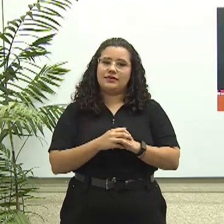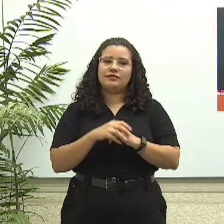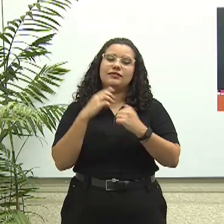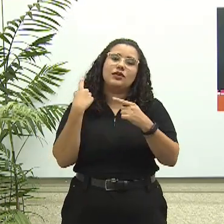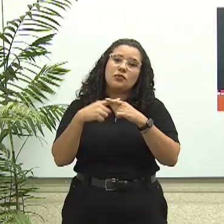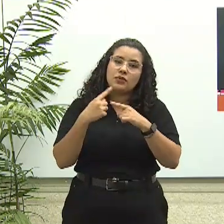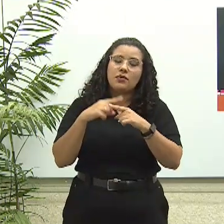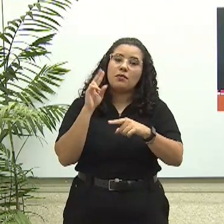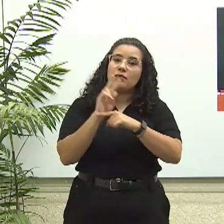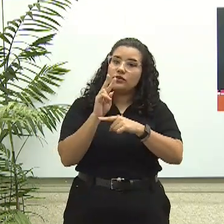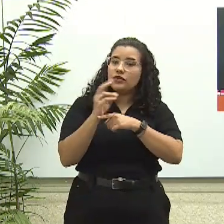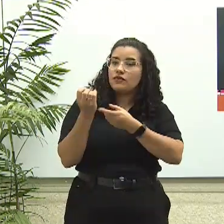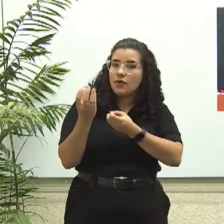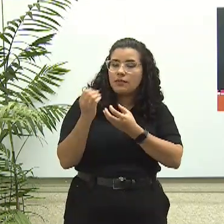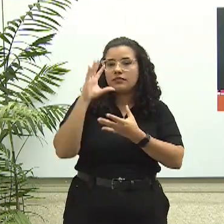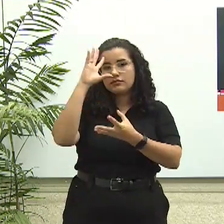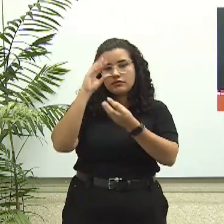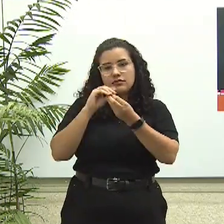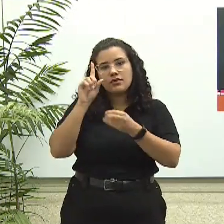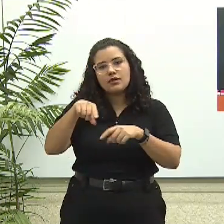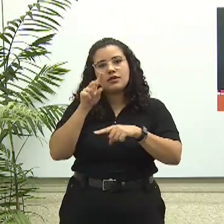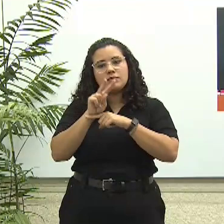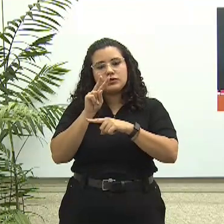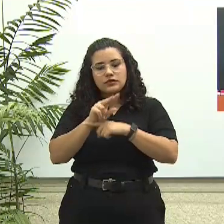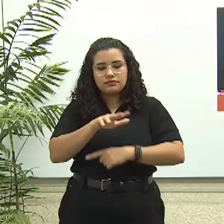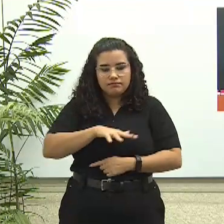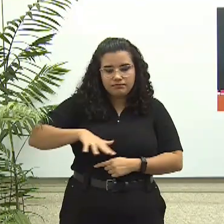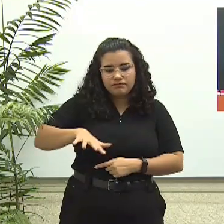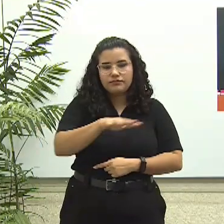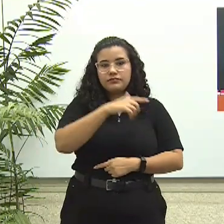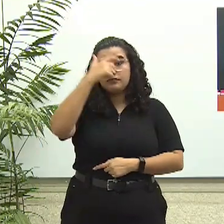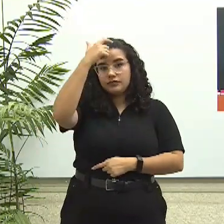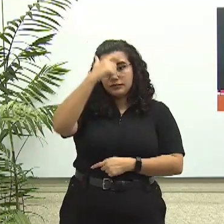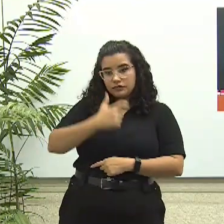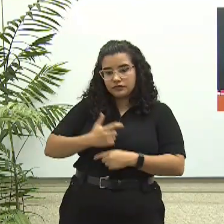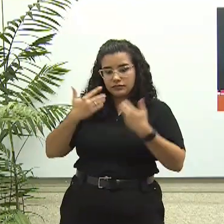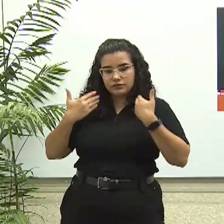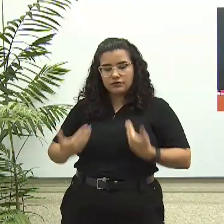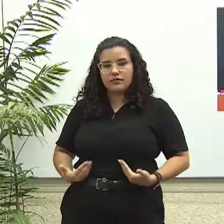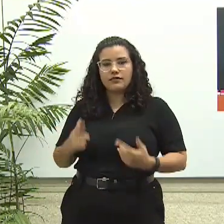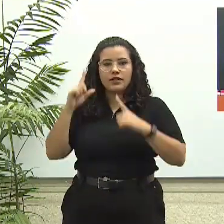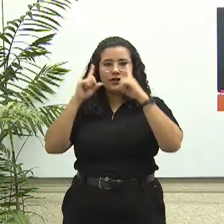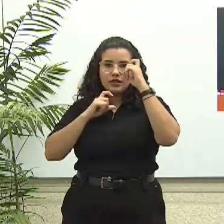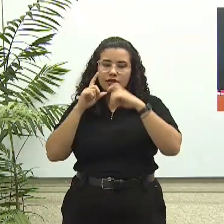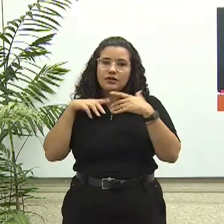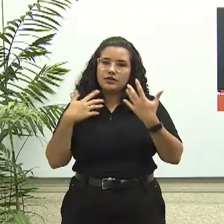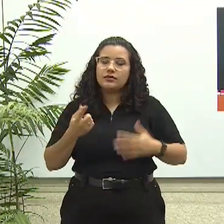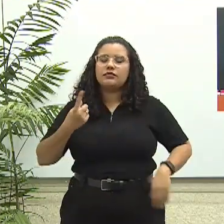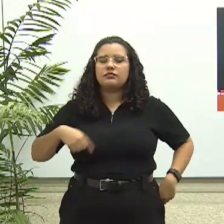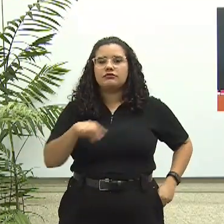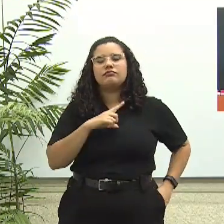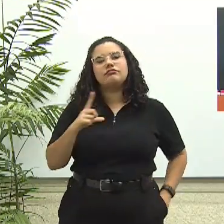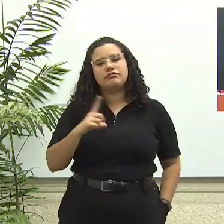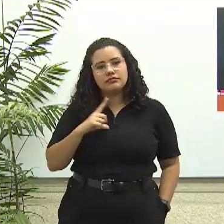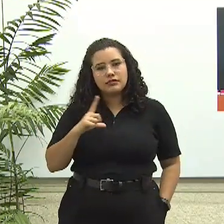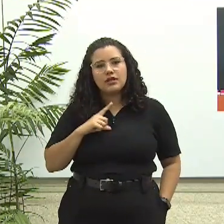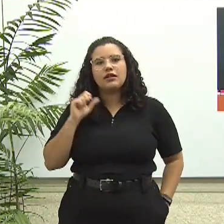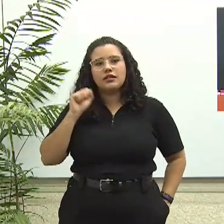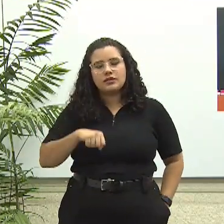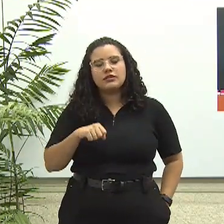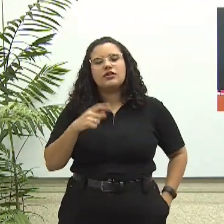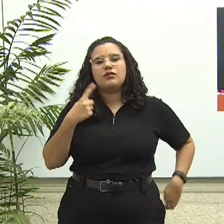Porque proteger o dado é proteger o território o corpo a expressão do corpo então nós temos como